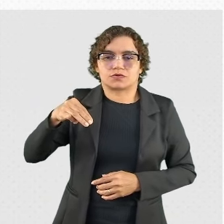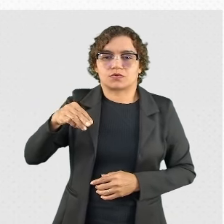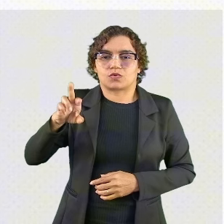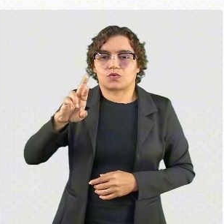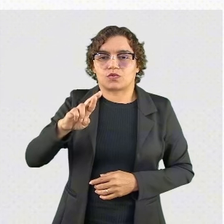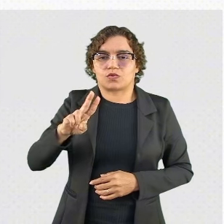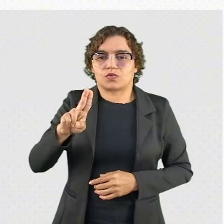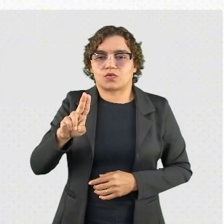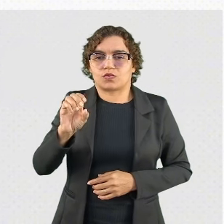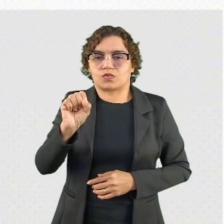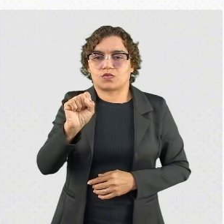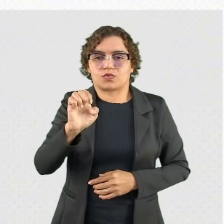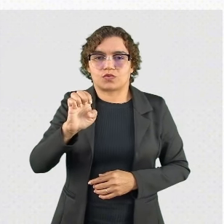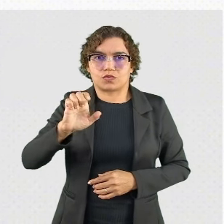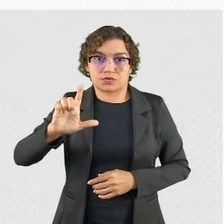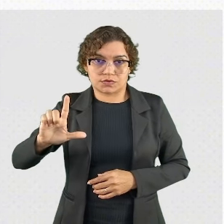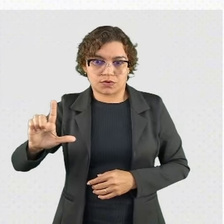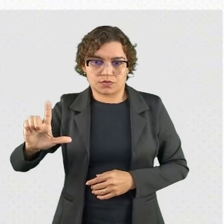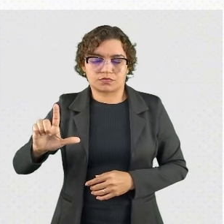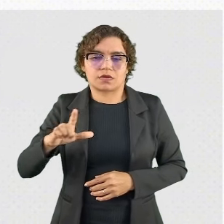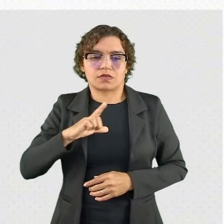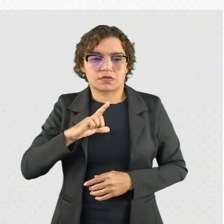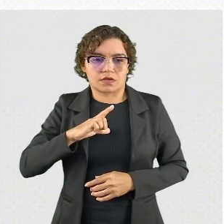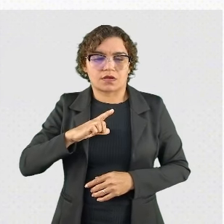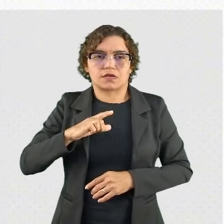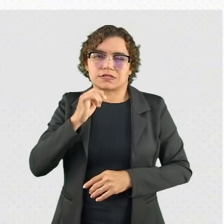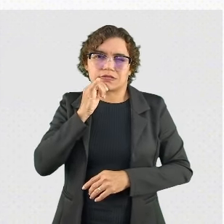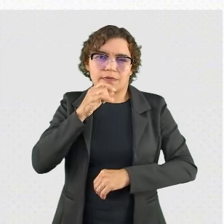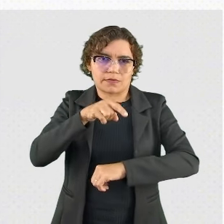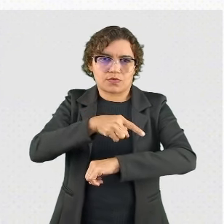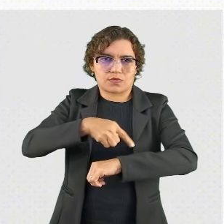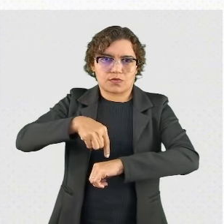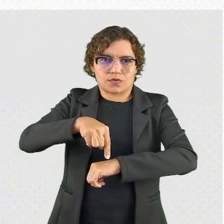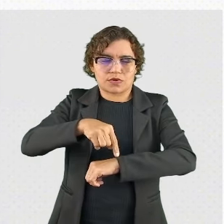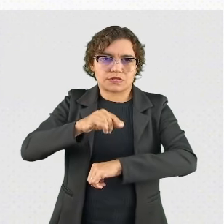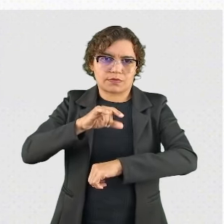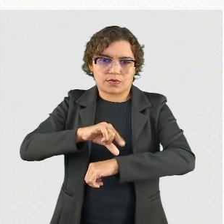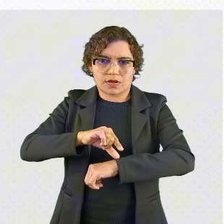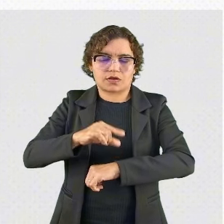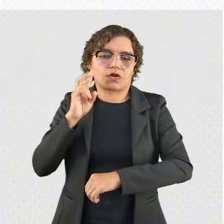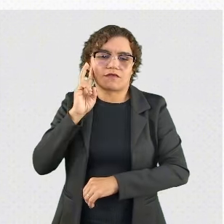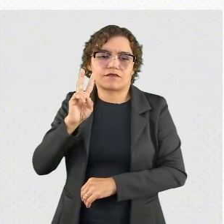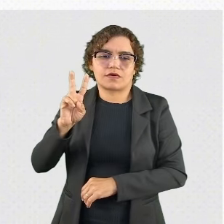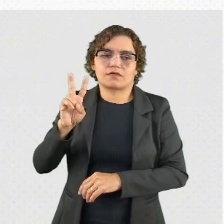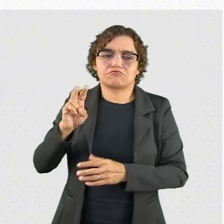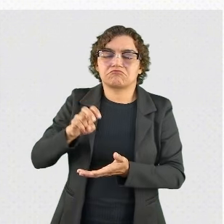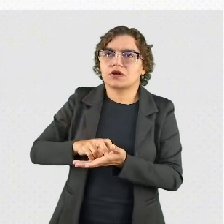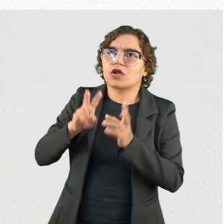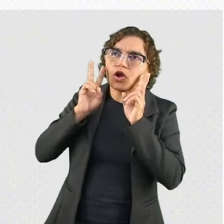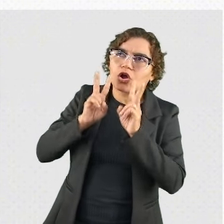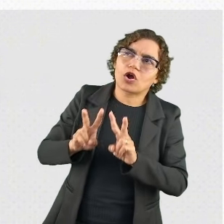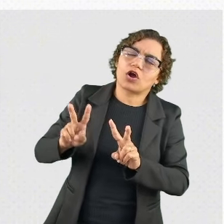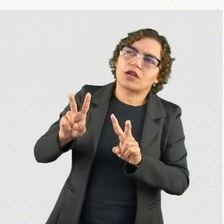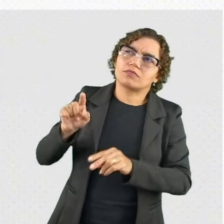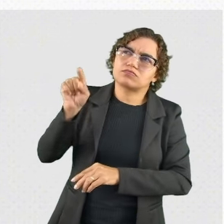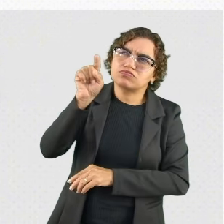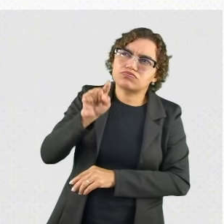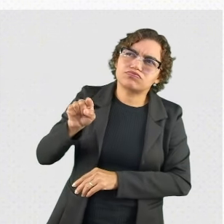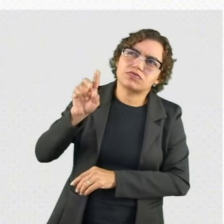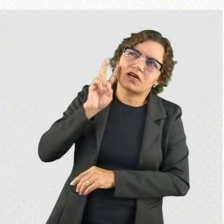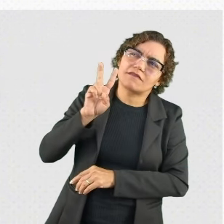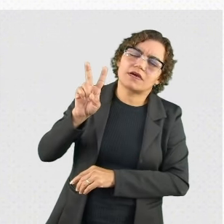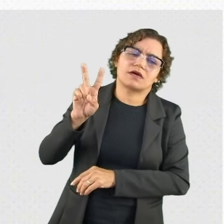um relógio muito fiável que está numa praça. Esta manhã, olhas para ele para saber que horas são.